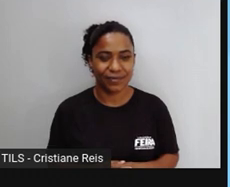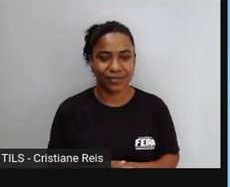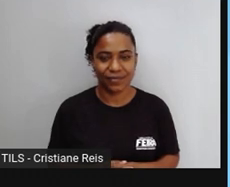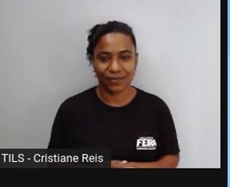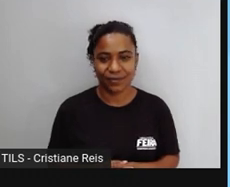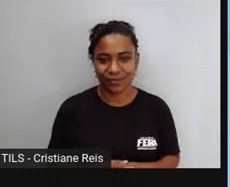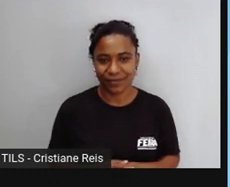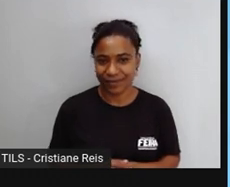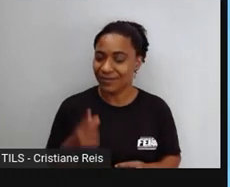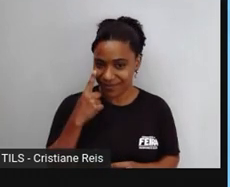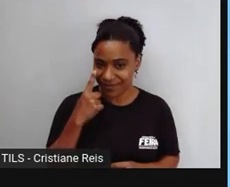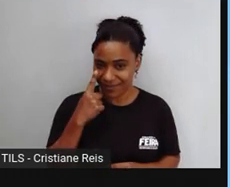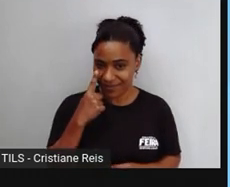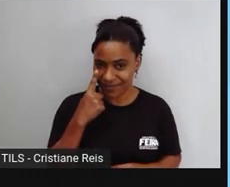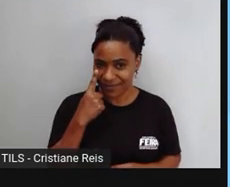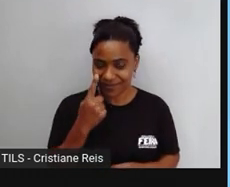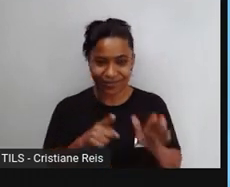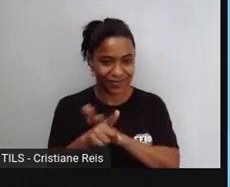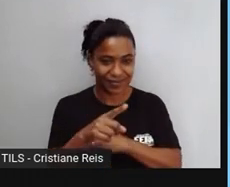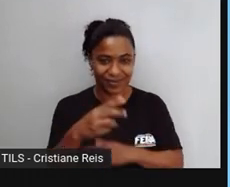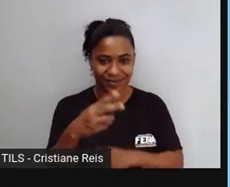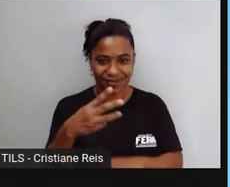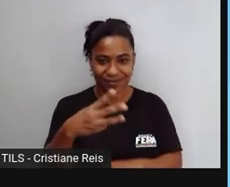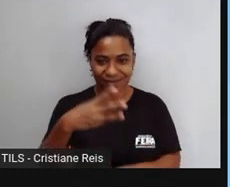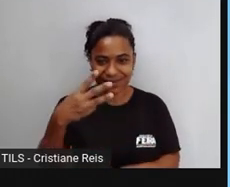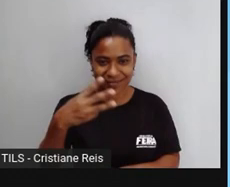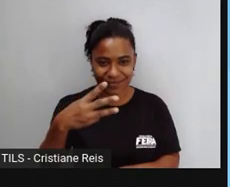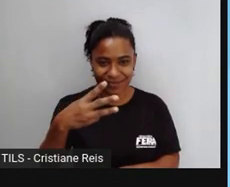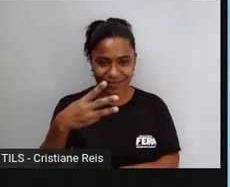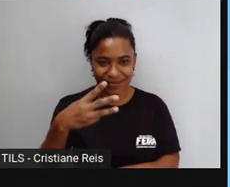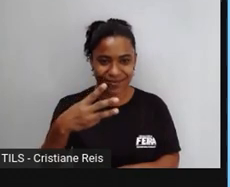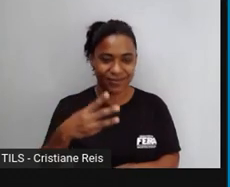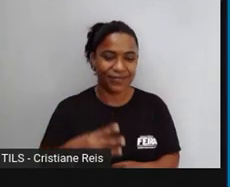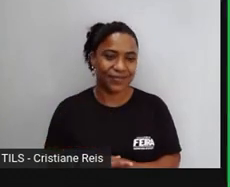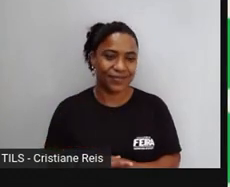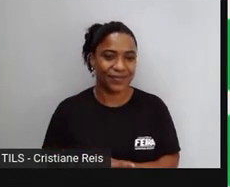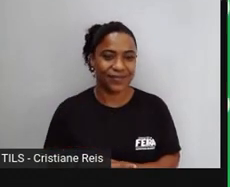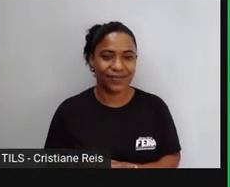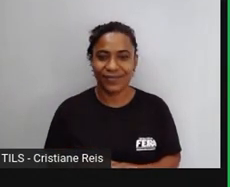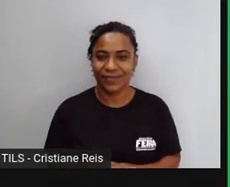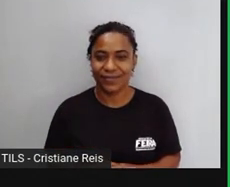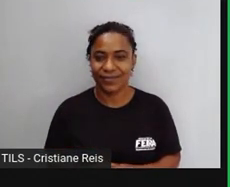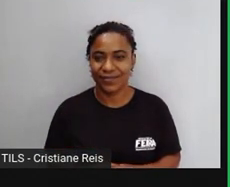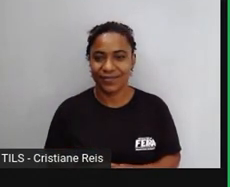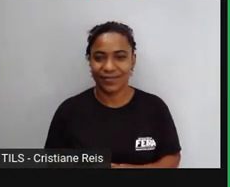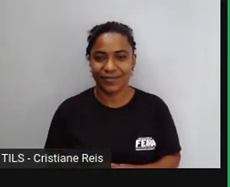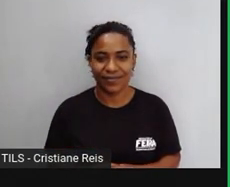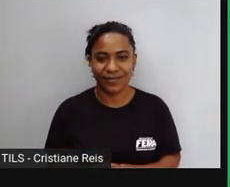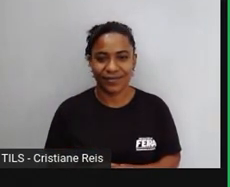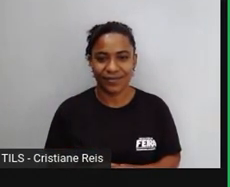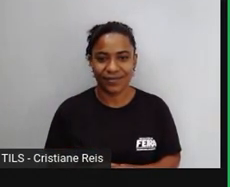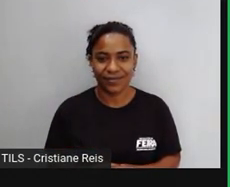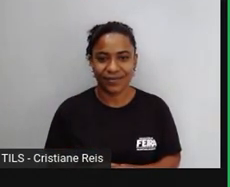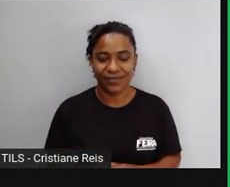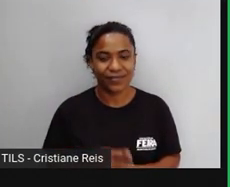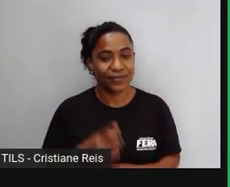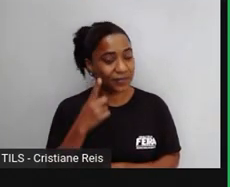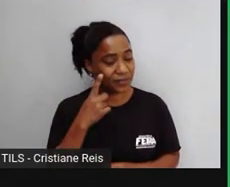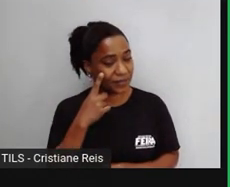Number three. Número três. Let's go. Car or